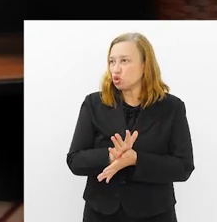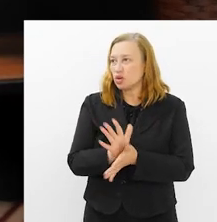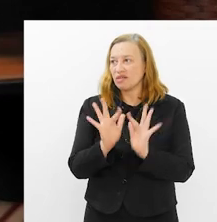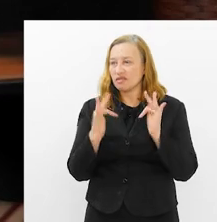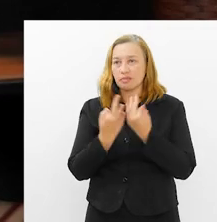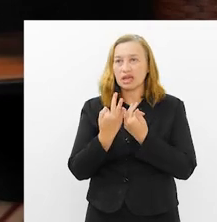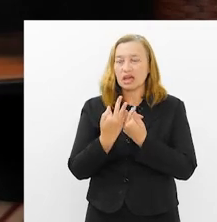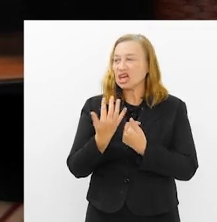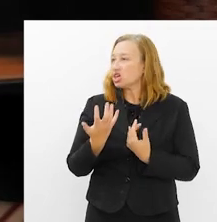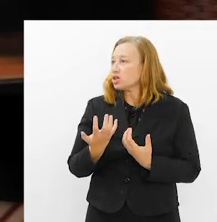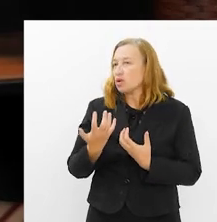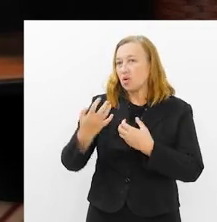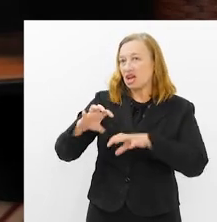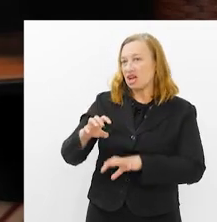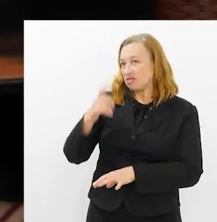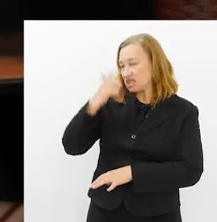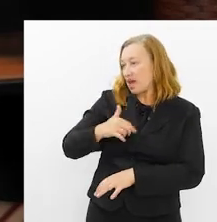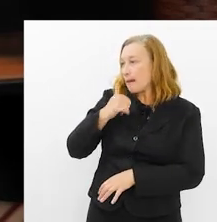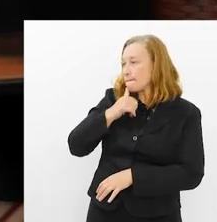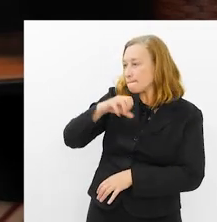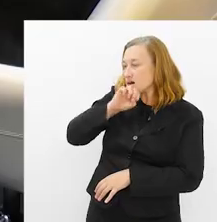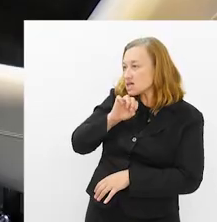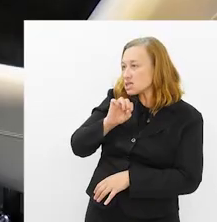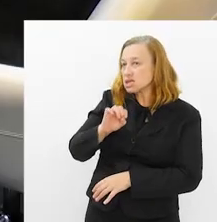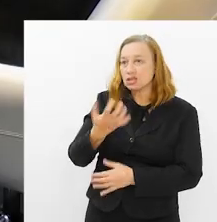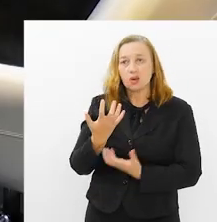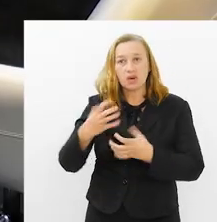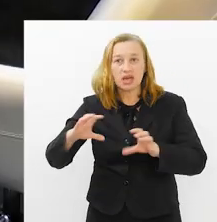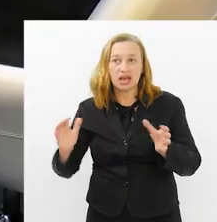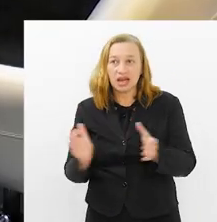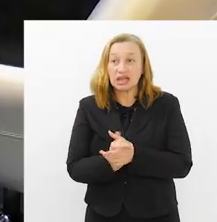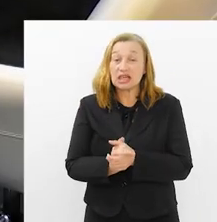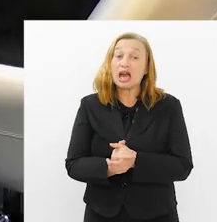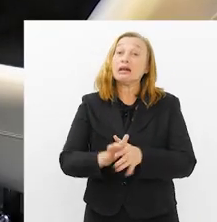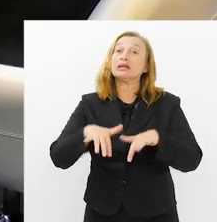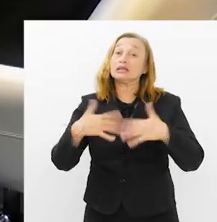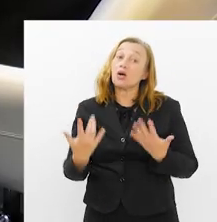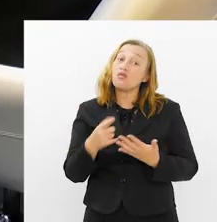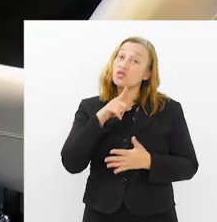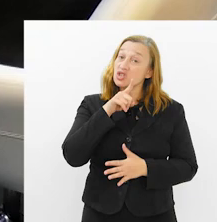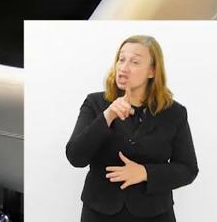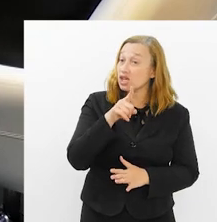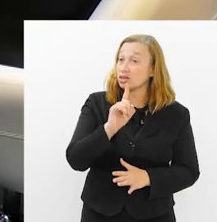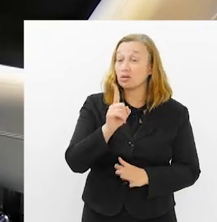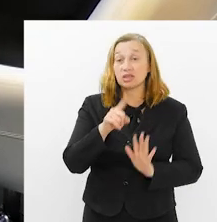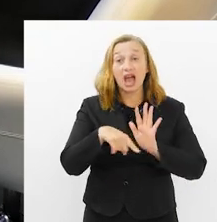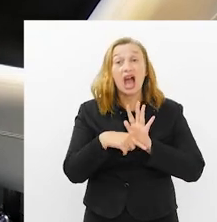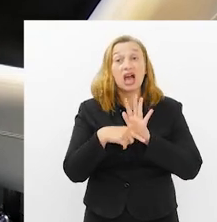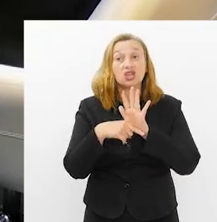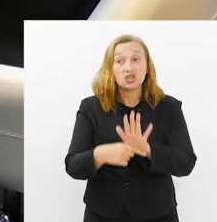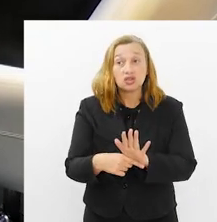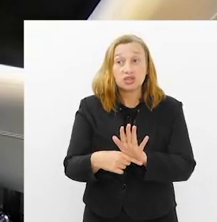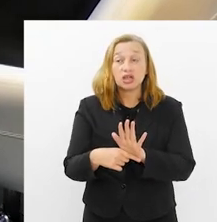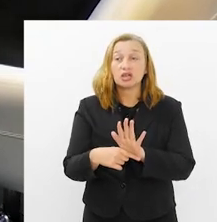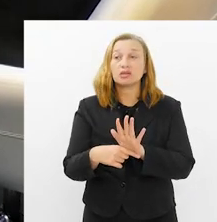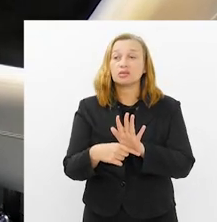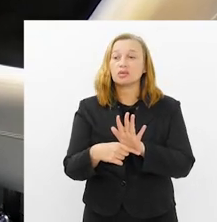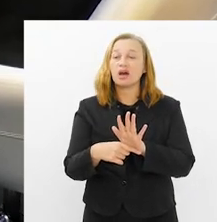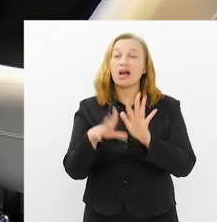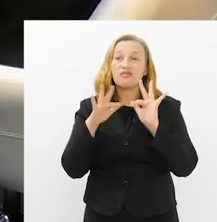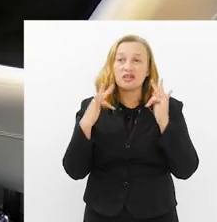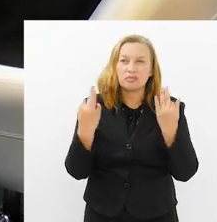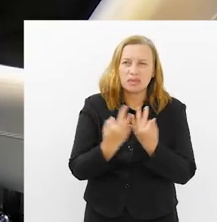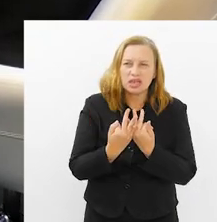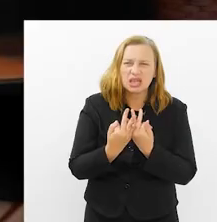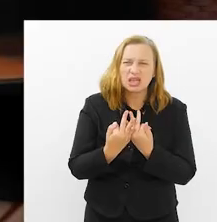receio. Não, você não quer ser mãe, talvez você não queira casar, então você não está contribuindo para a concretização do